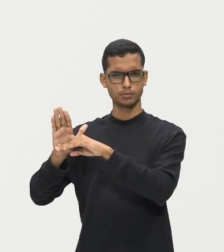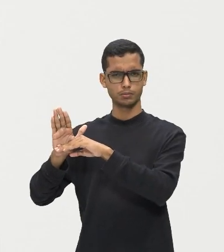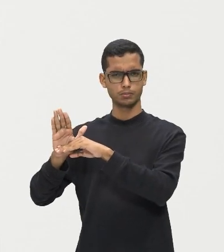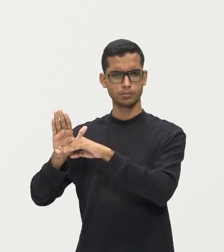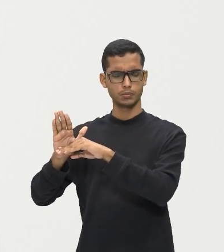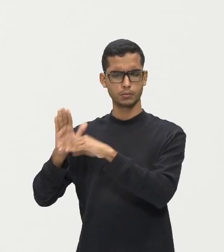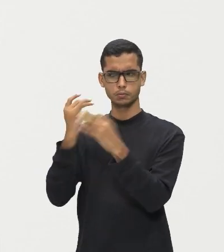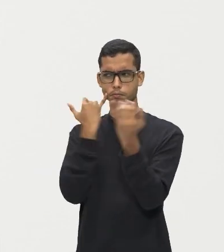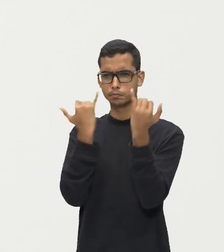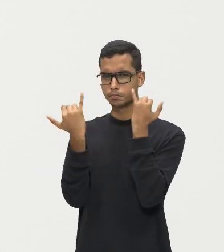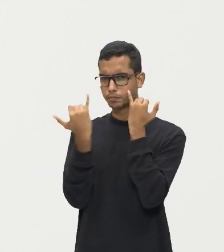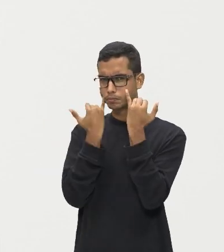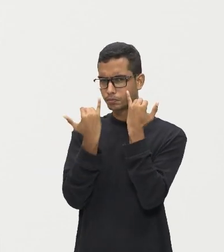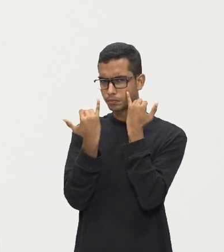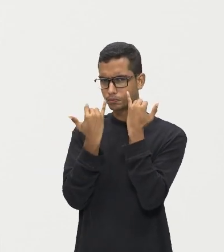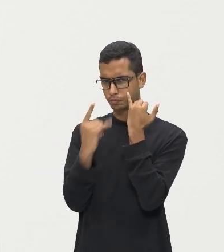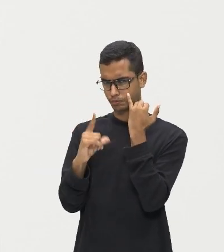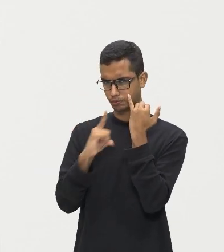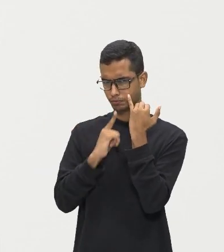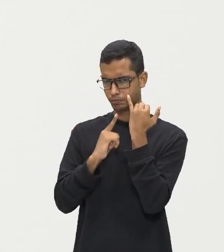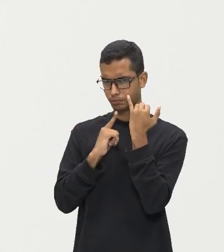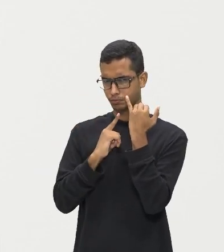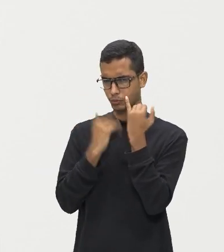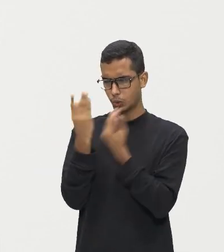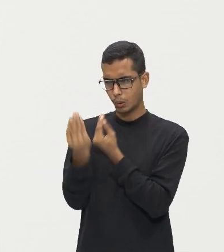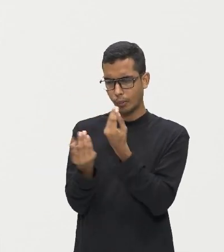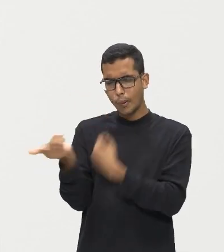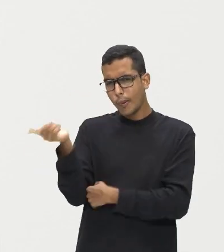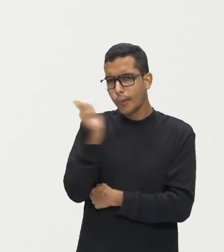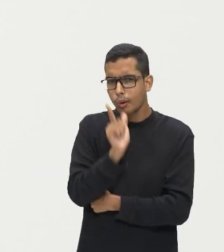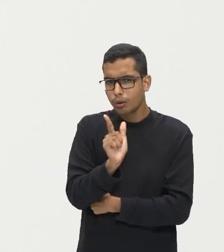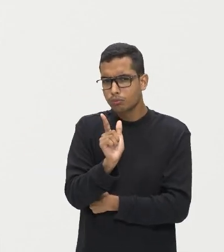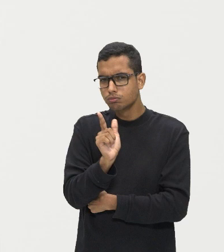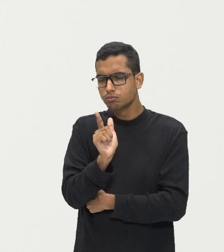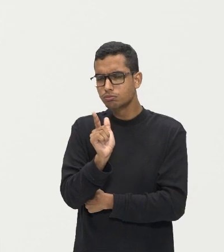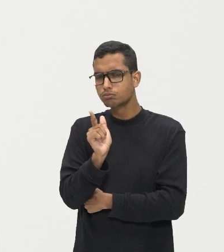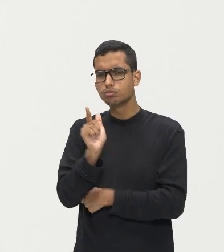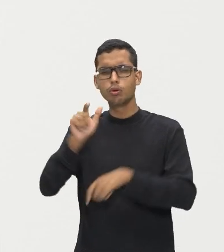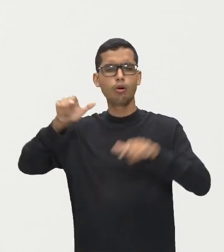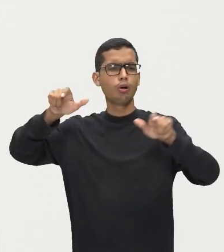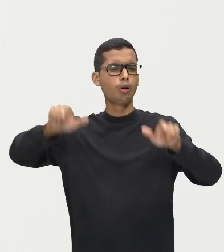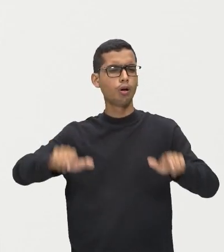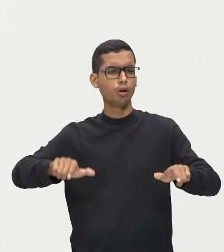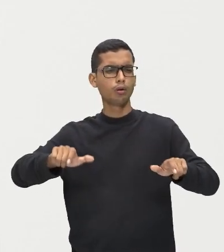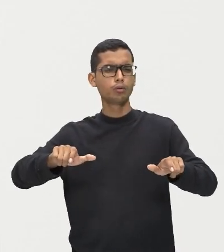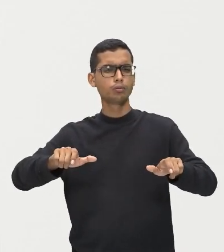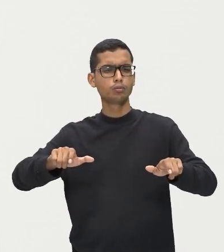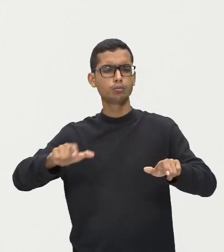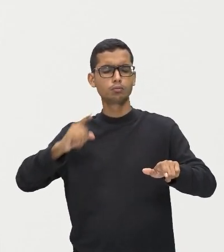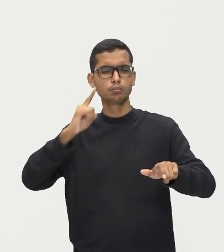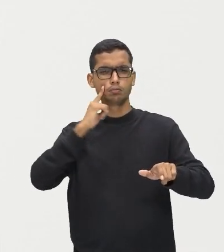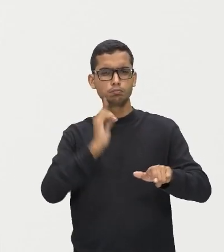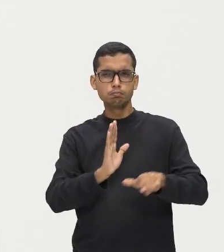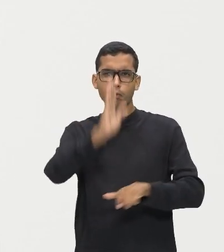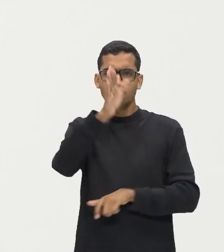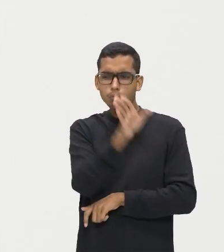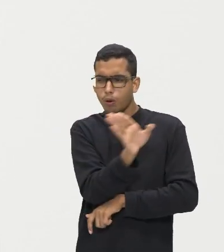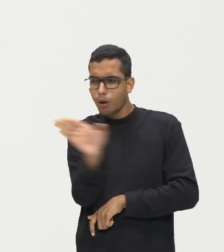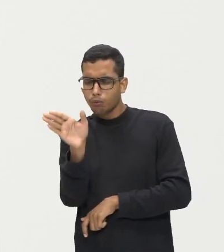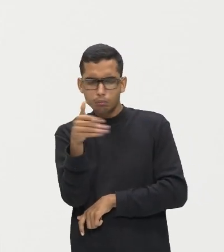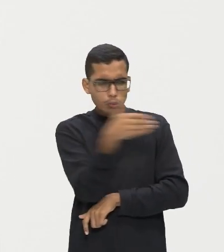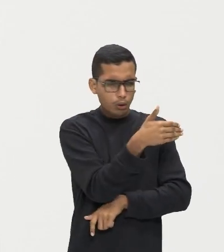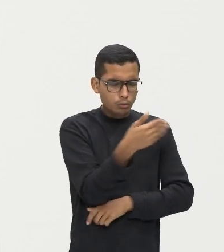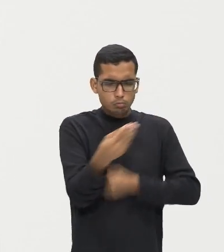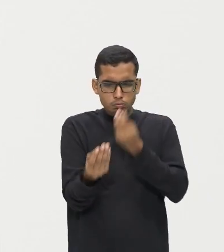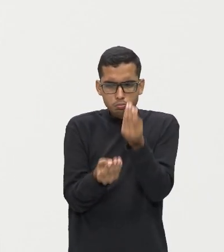tem uma fonte esse mapa? Aonde está localizada a direção desse mapa? Como é que eu vou saber em que direção